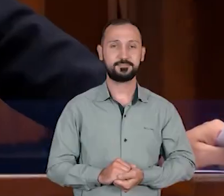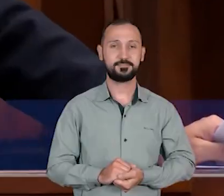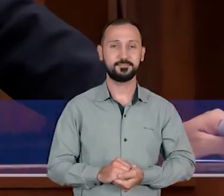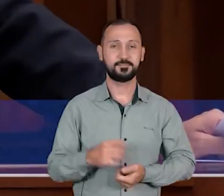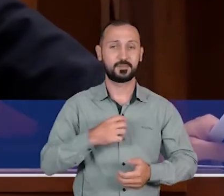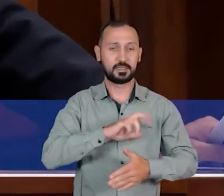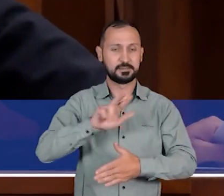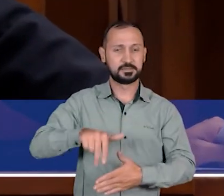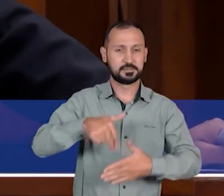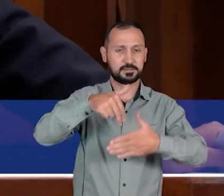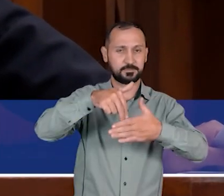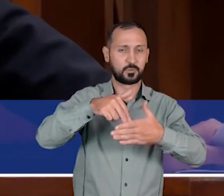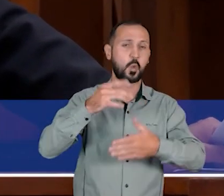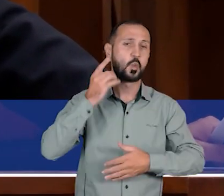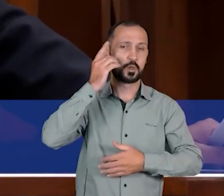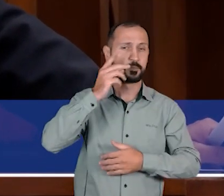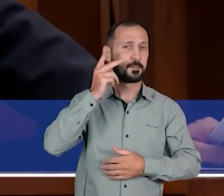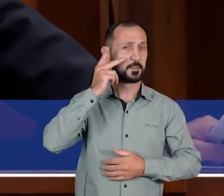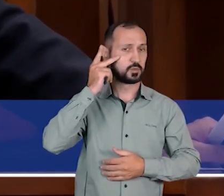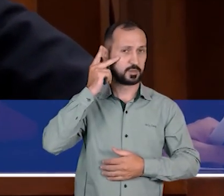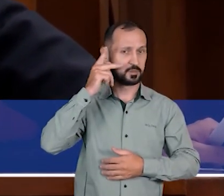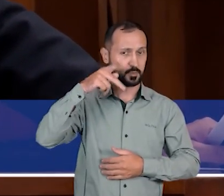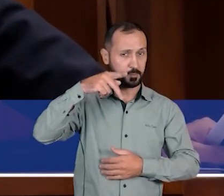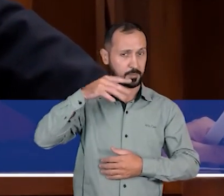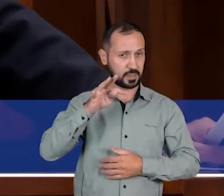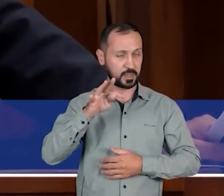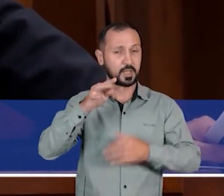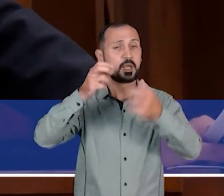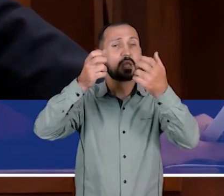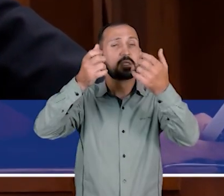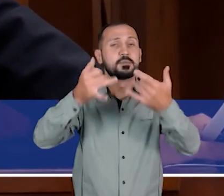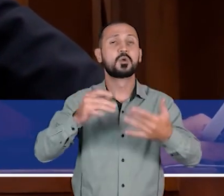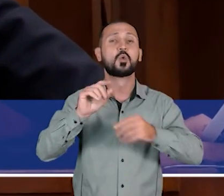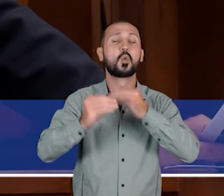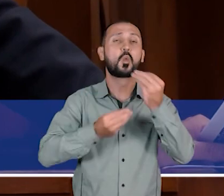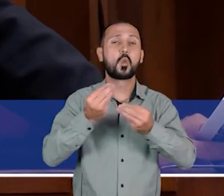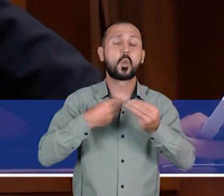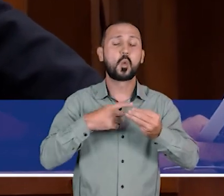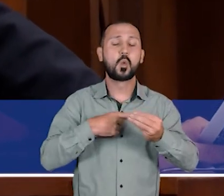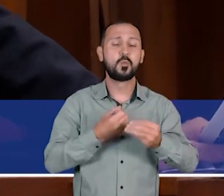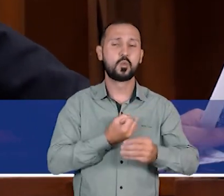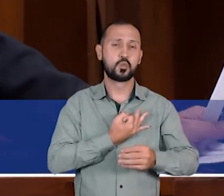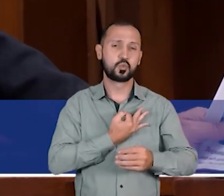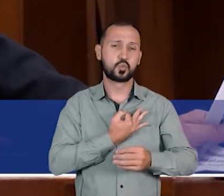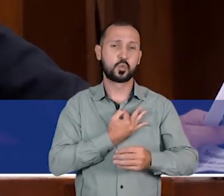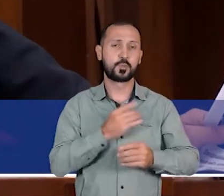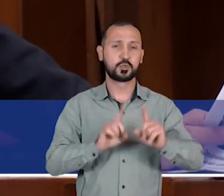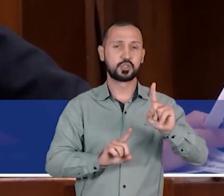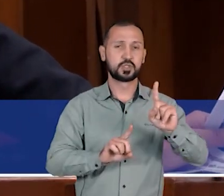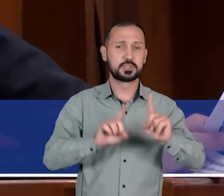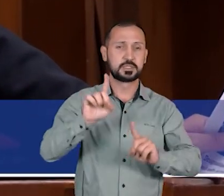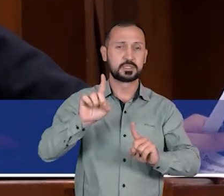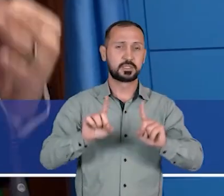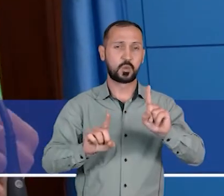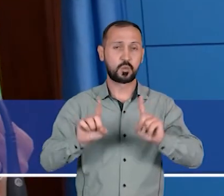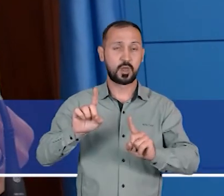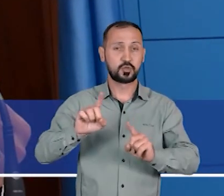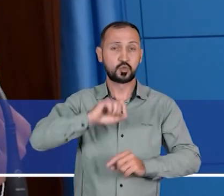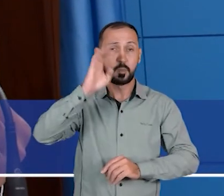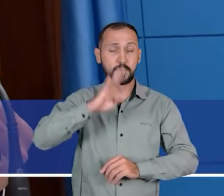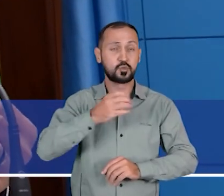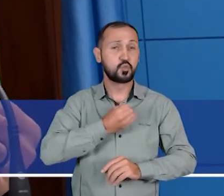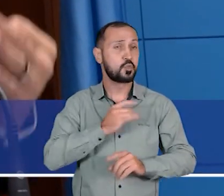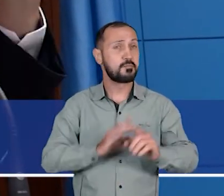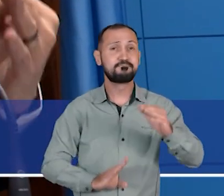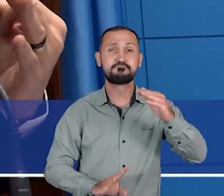plenário. Na tribuna, o deputado Pedro Kemp, do PT, falou do nível de desigualdade no Brasil, que atingiu